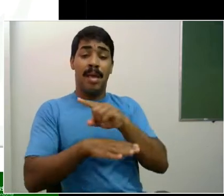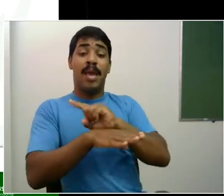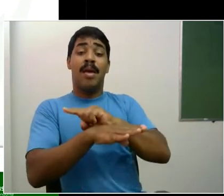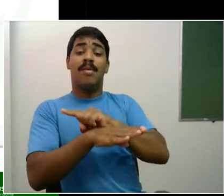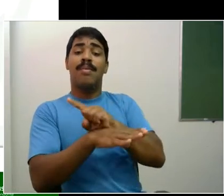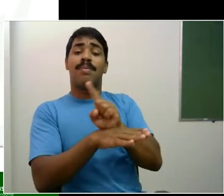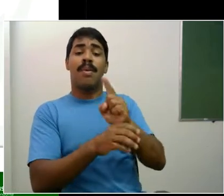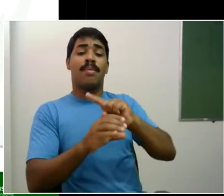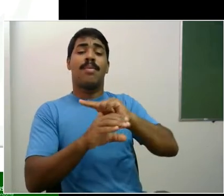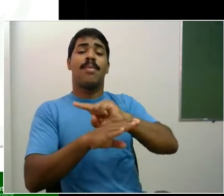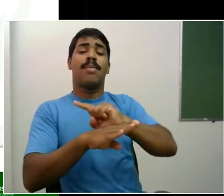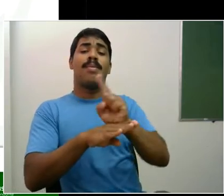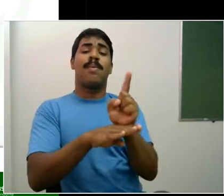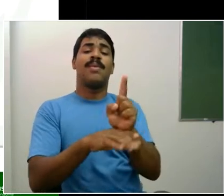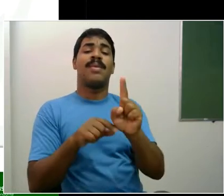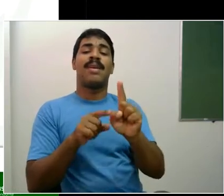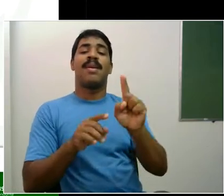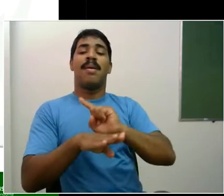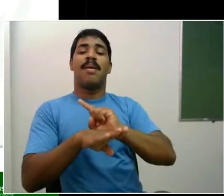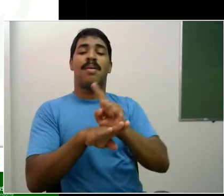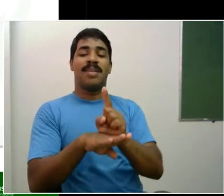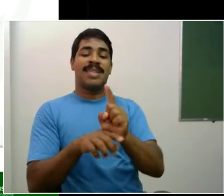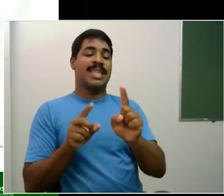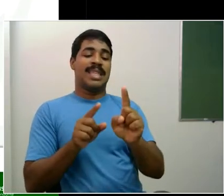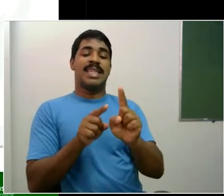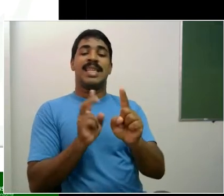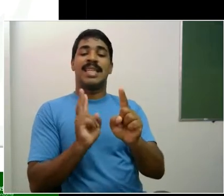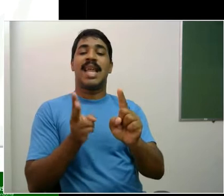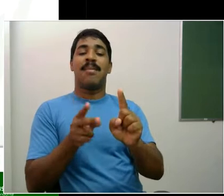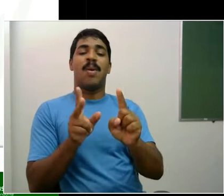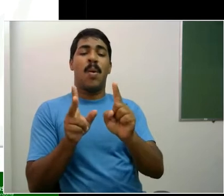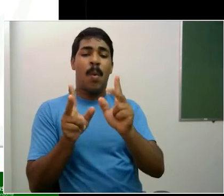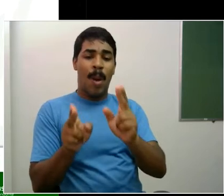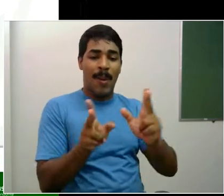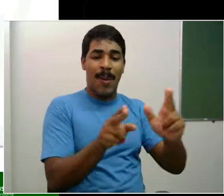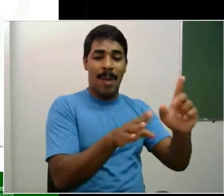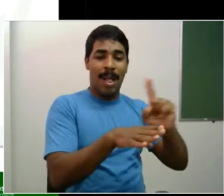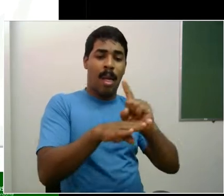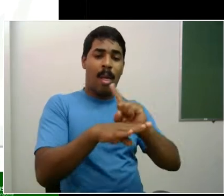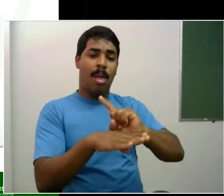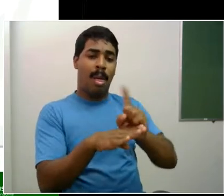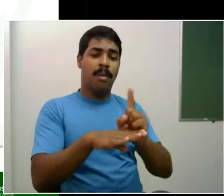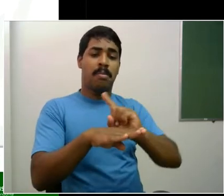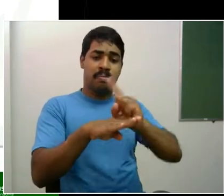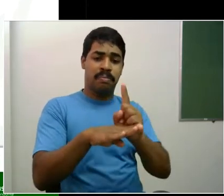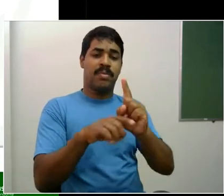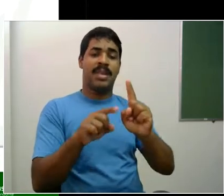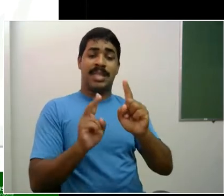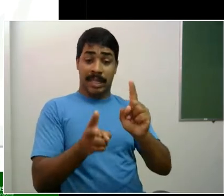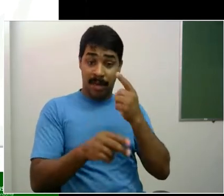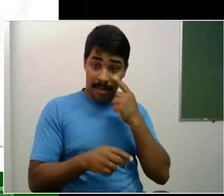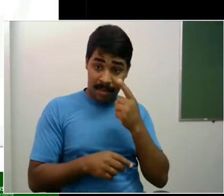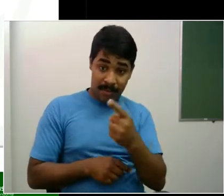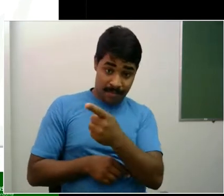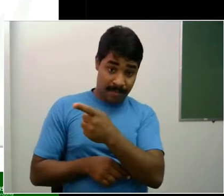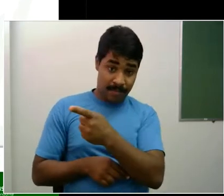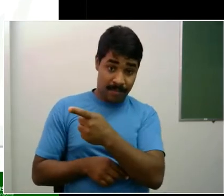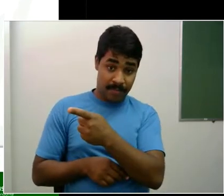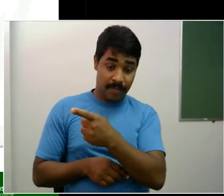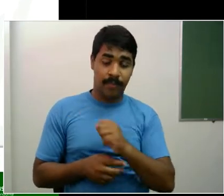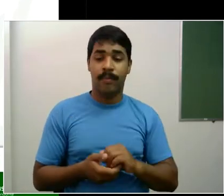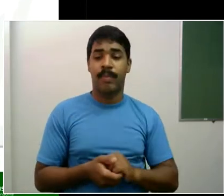não varia, né? E o mais interessante, olha só, observe então que